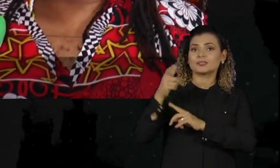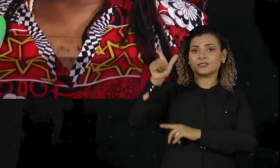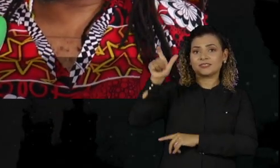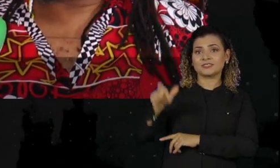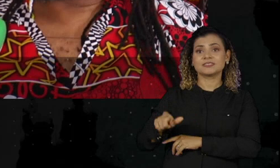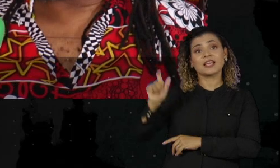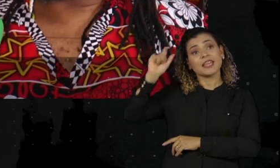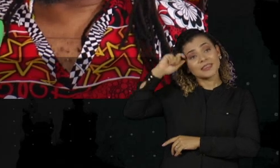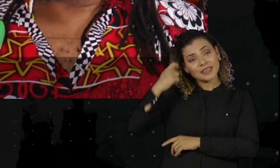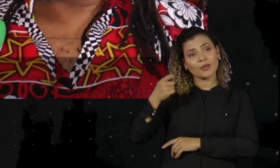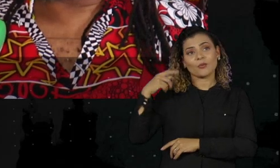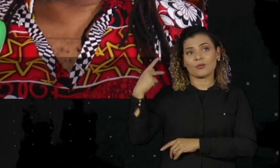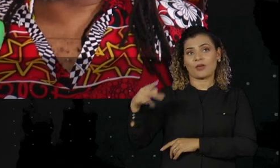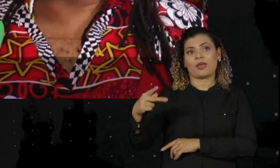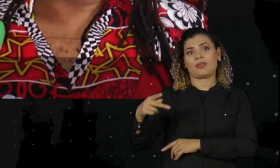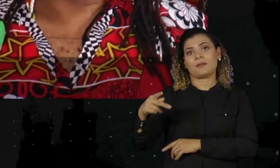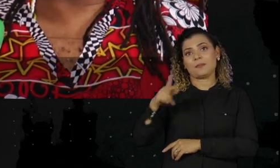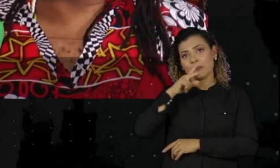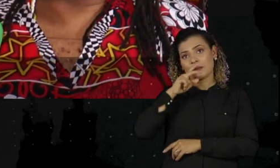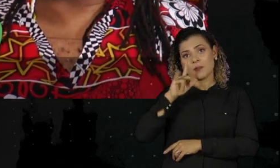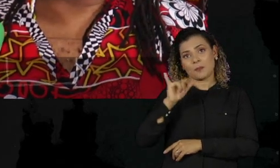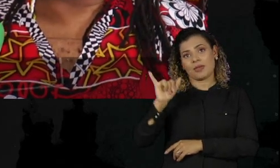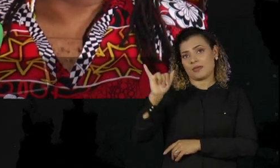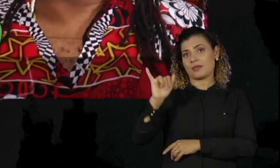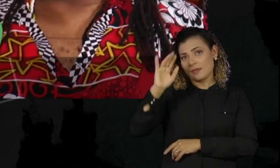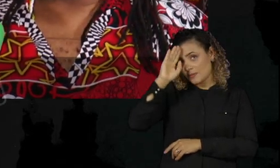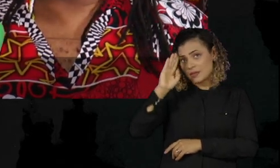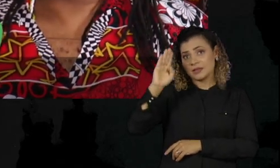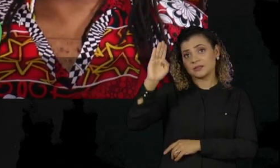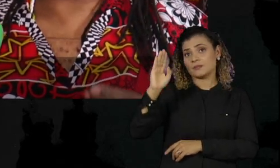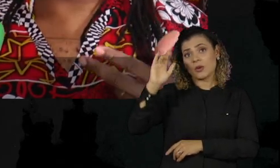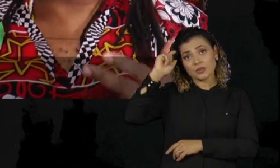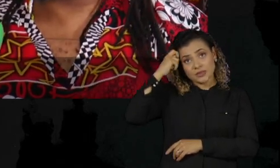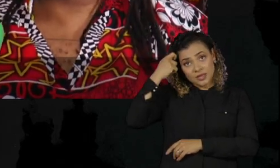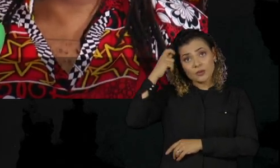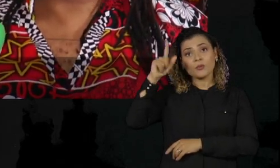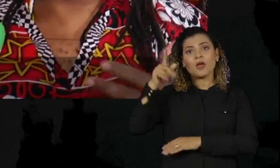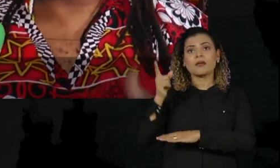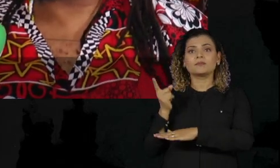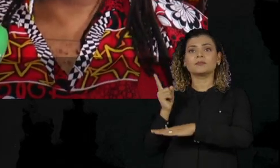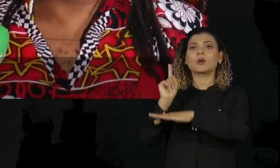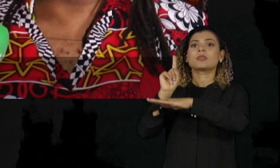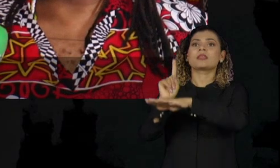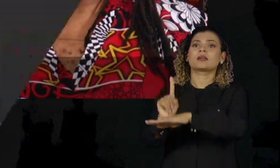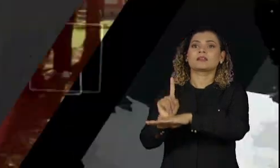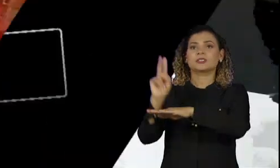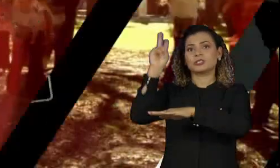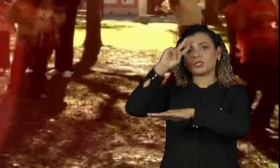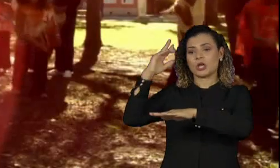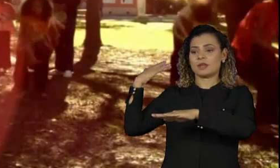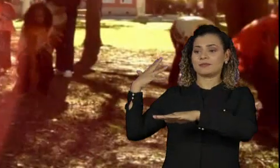como negro, né? Diz assim, ó, principal, negro é o protagonista de sua própria história.